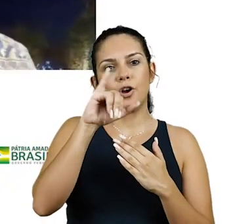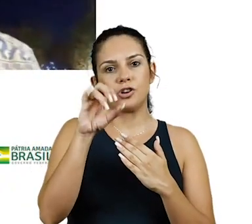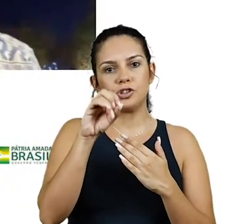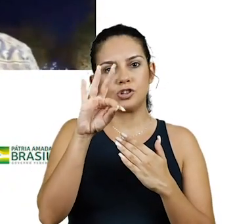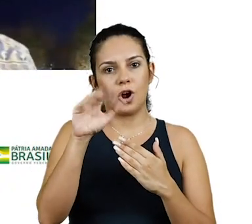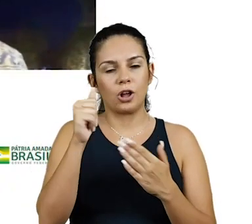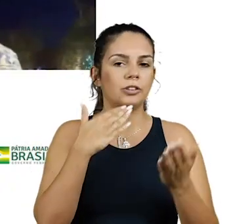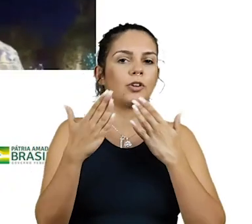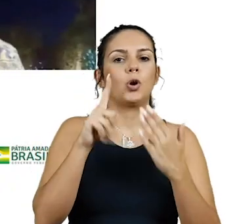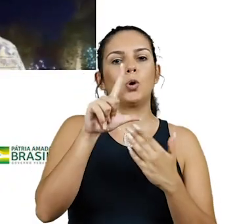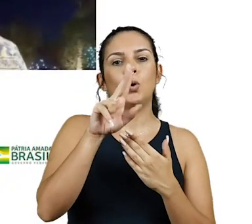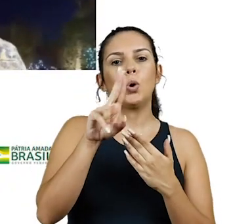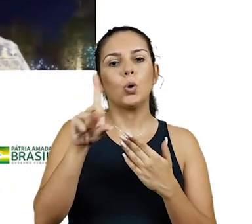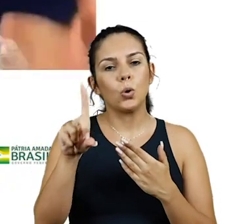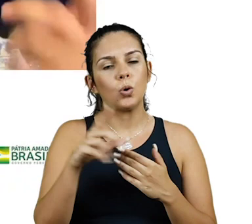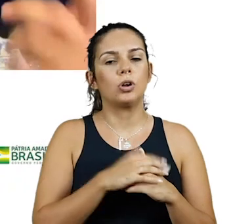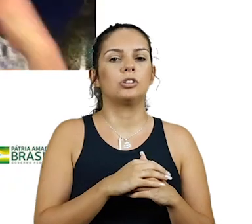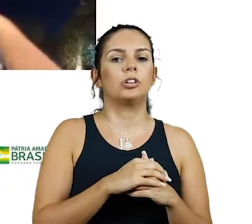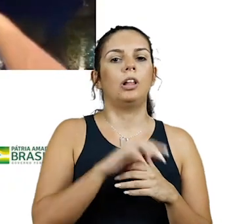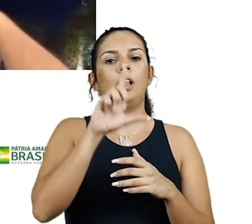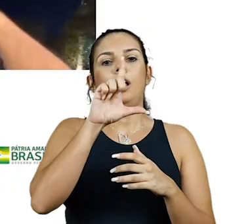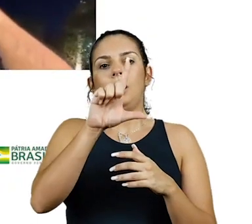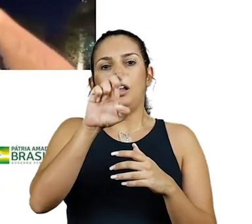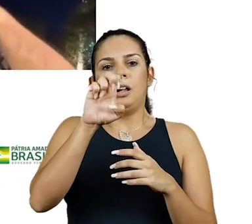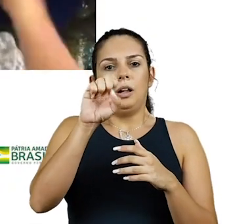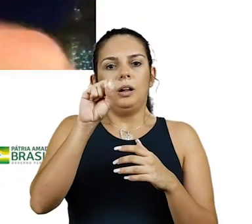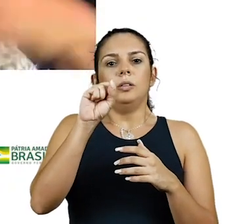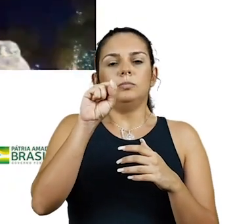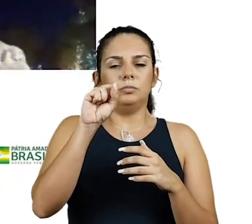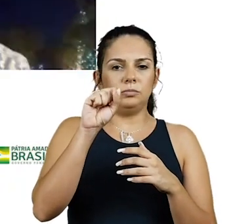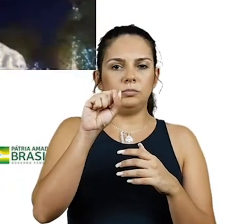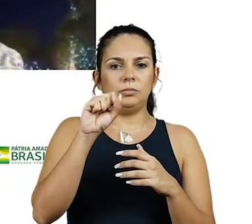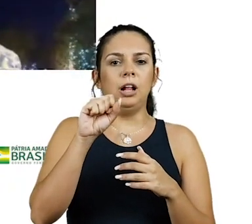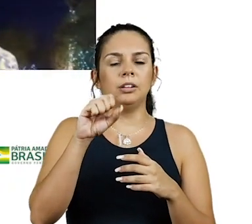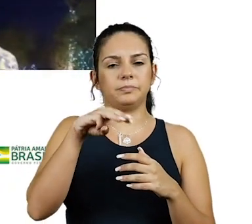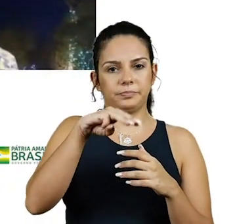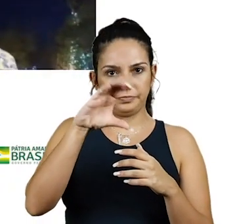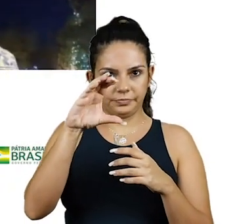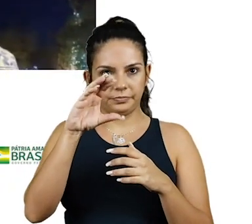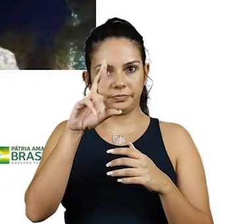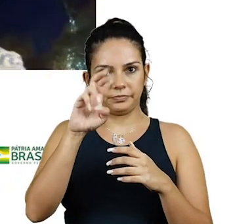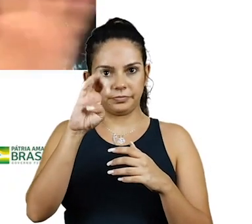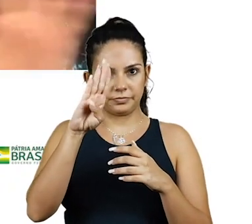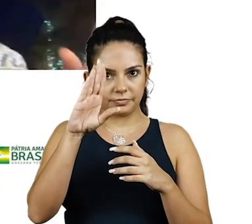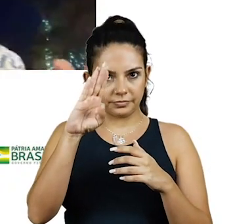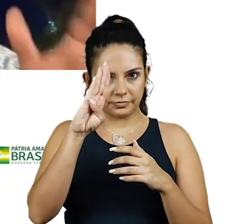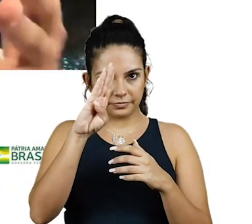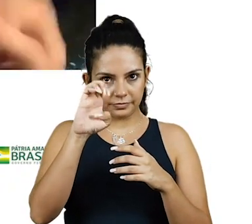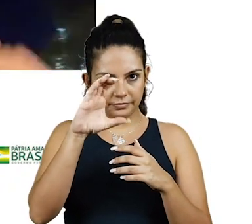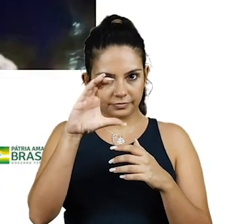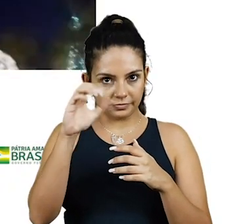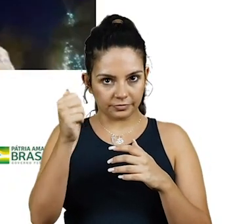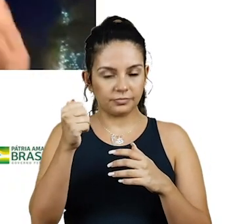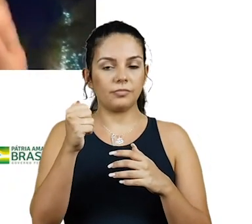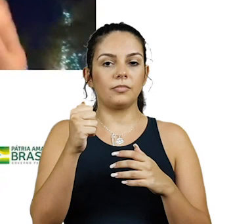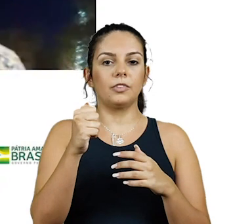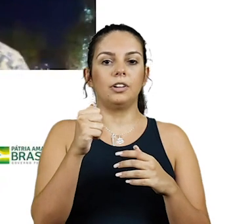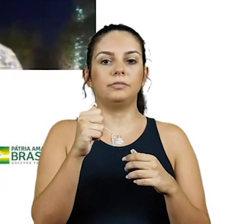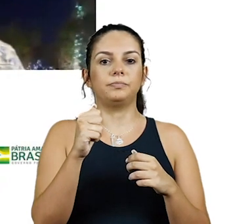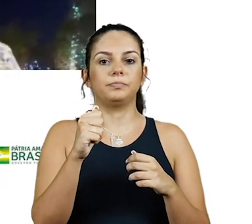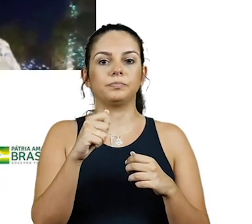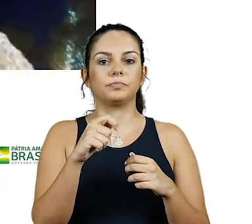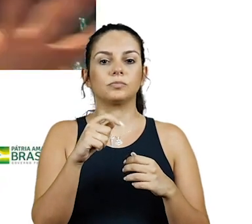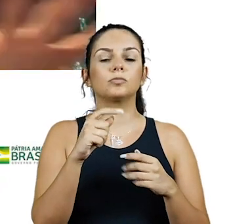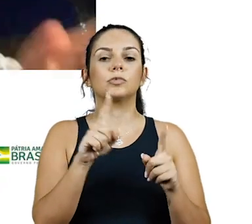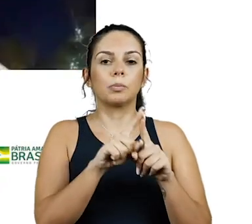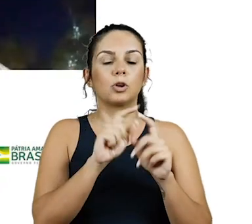falei com o João, falei com um monte de gente, Lecha, MC Rebeca, que gravou agora com Elza Soares, sabe que Elza Soares, por um motivo que a gente vai falar